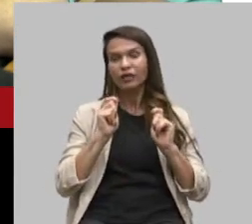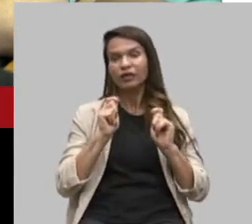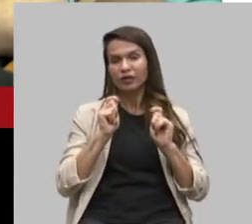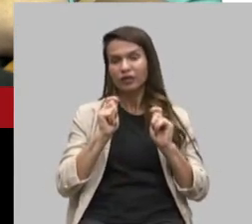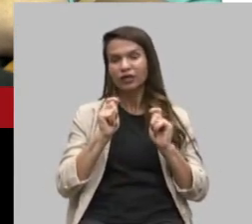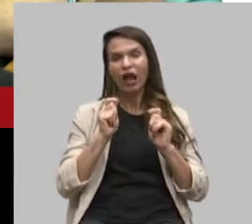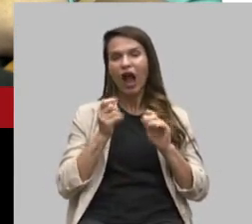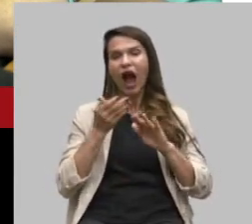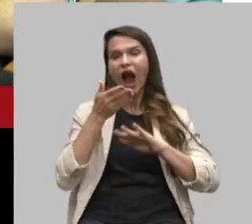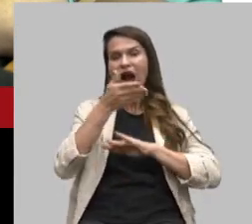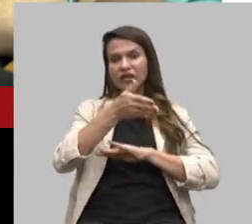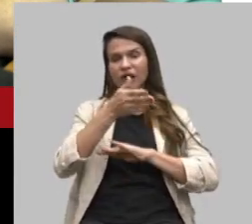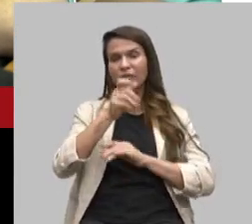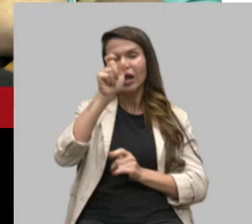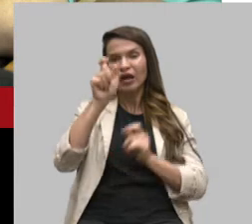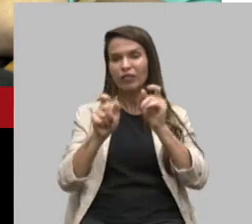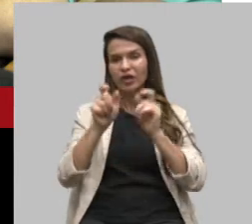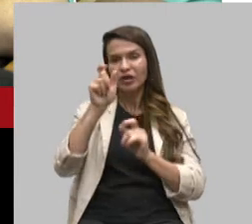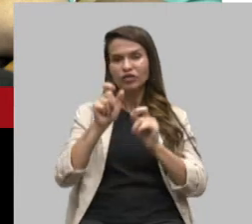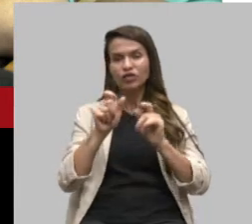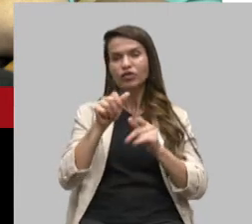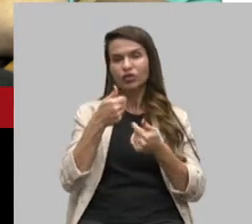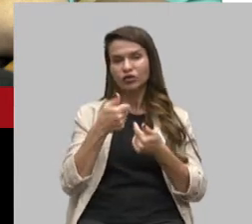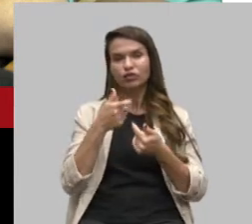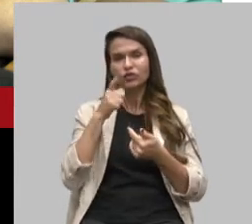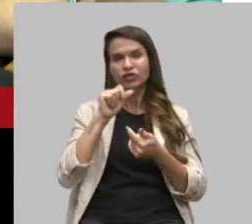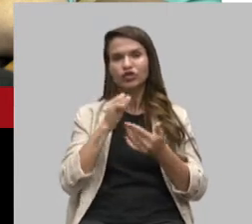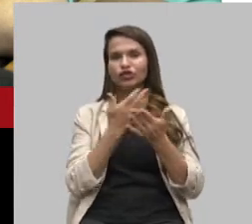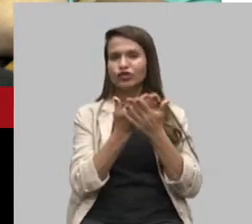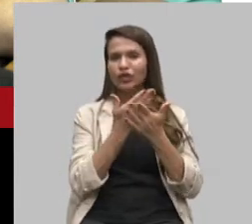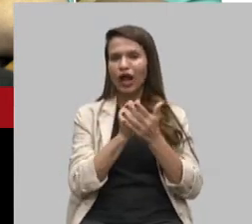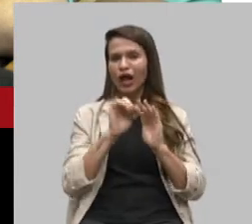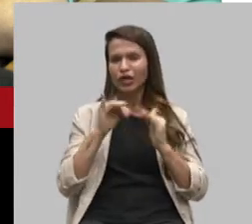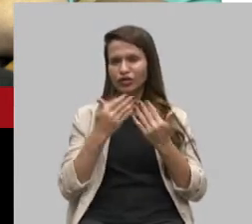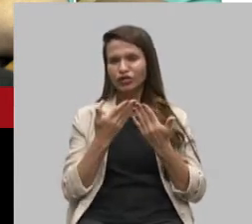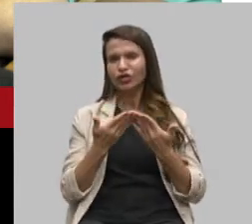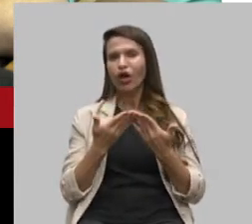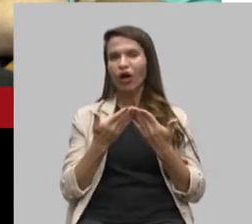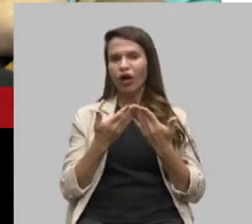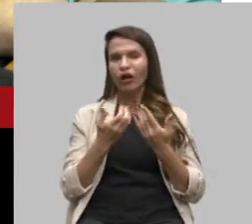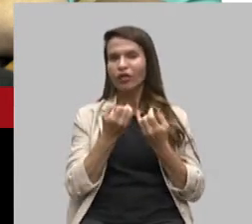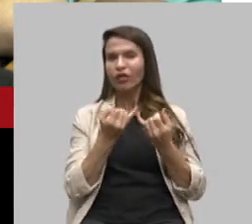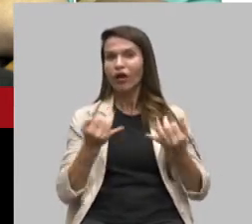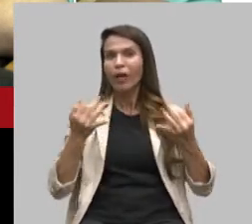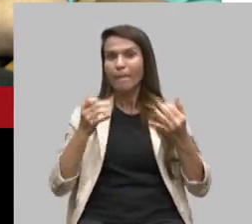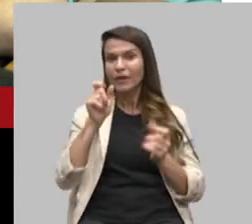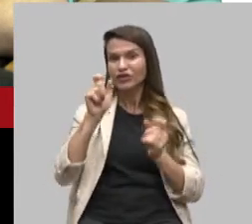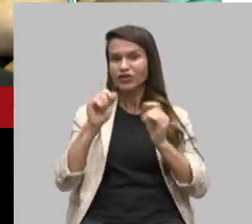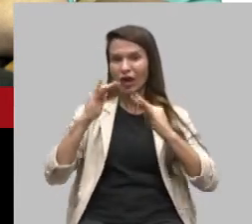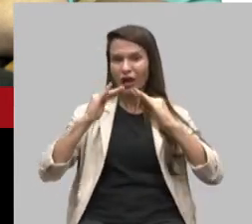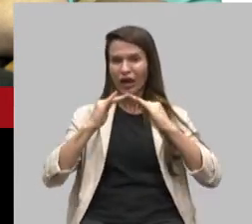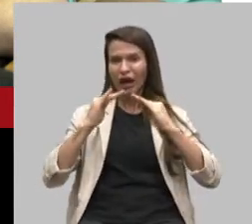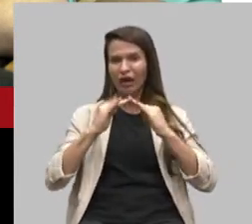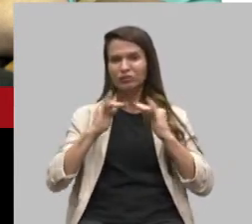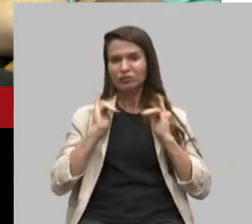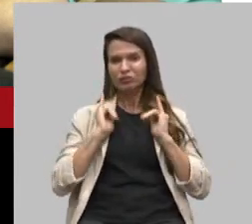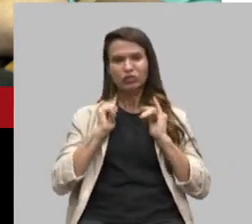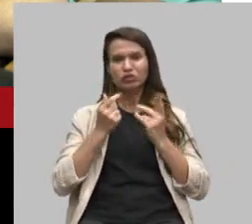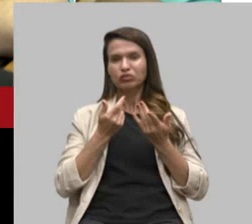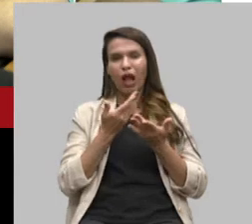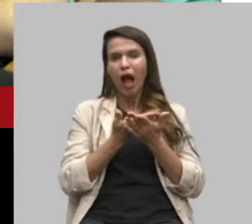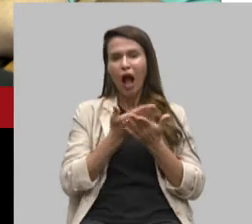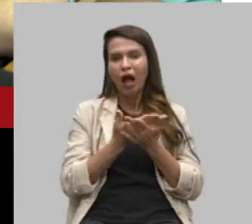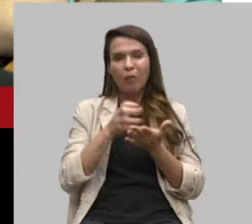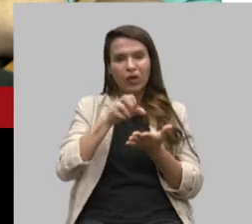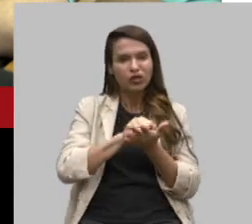para aquelas pessoas estarem estudando naquela escola você já imaginaram quantas pessoas estão em casa neste momento sem estudar não estão matriculados em uma